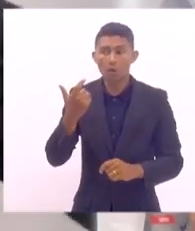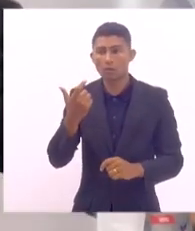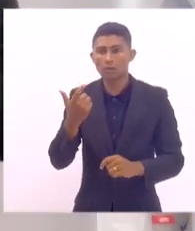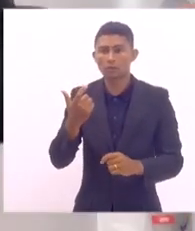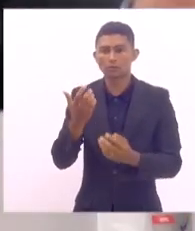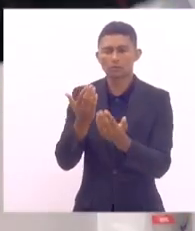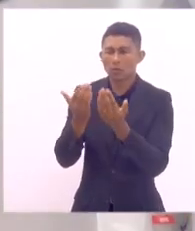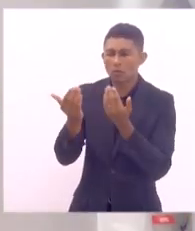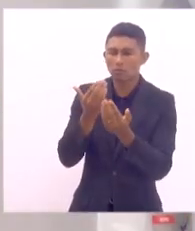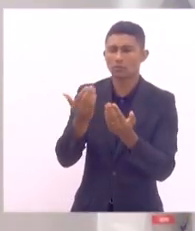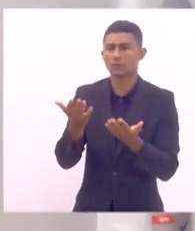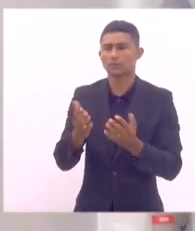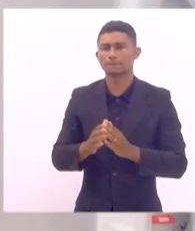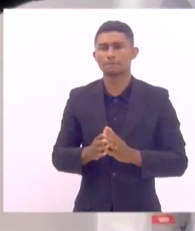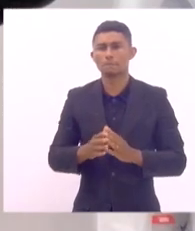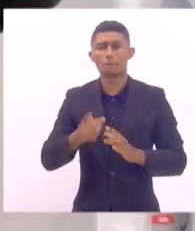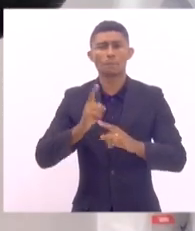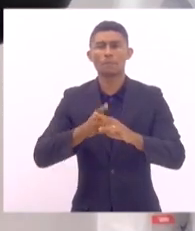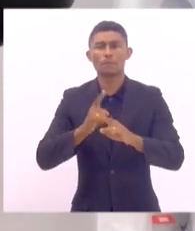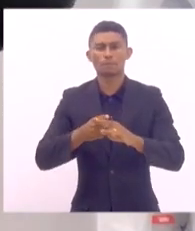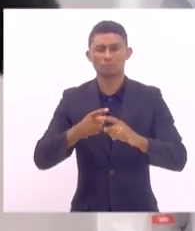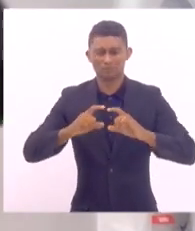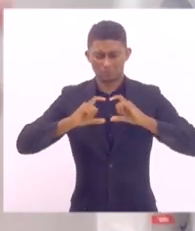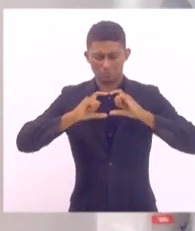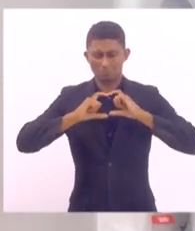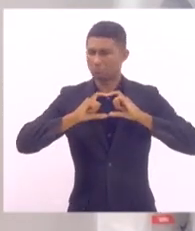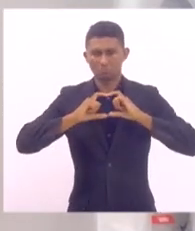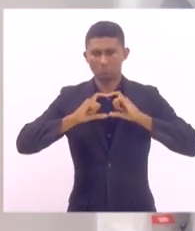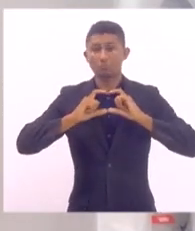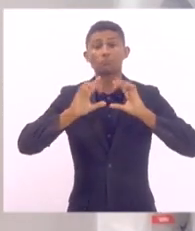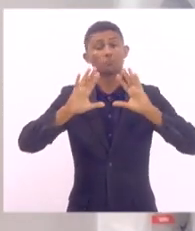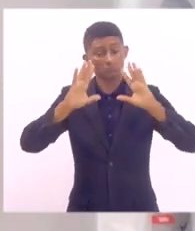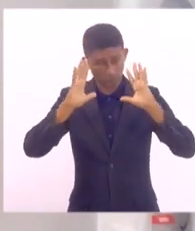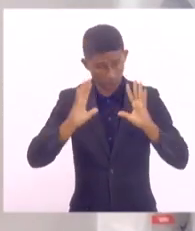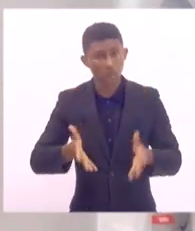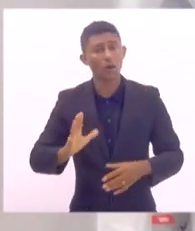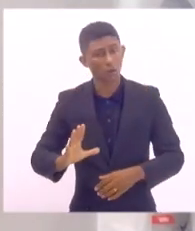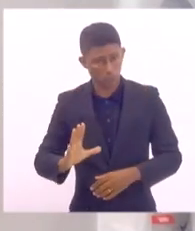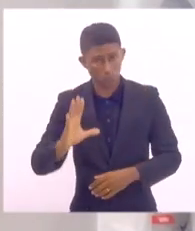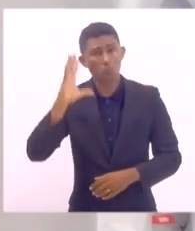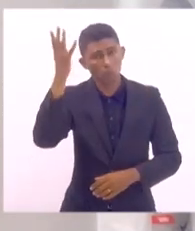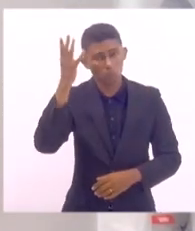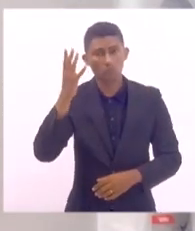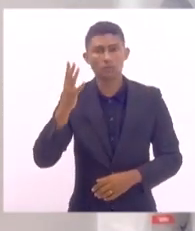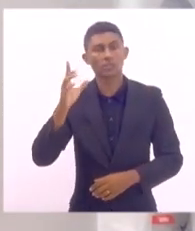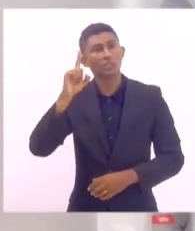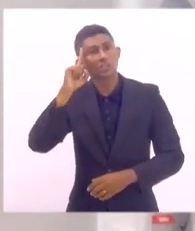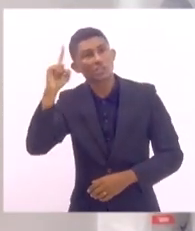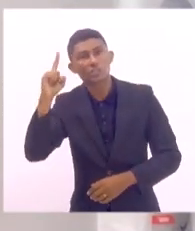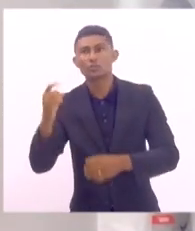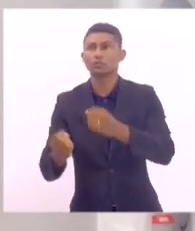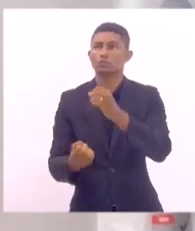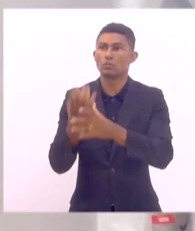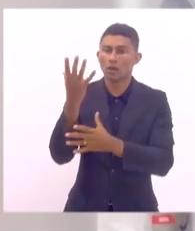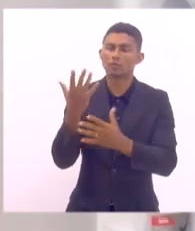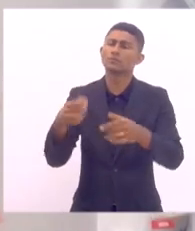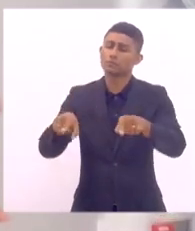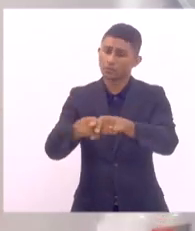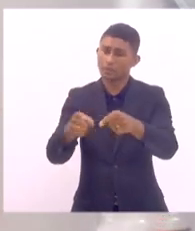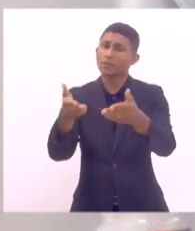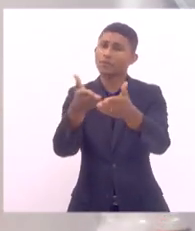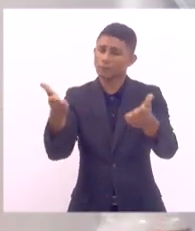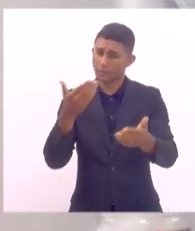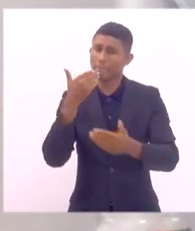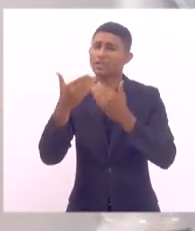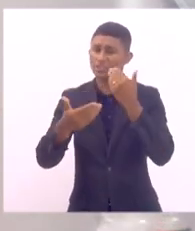Porque não é o caso da medalha, mas já aconteceu o caso de criar dia, criar hoje, vocês também pediram